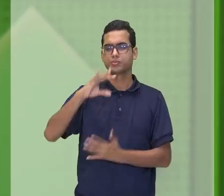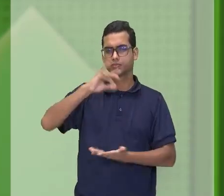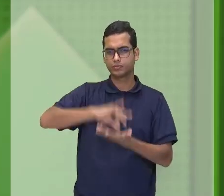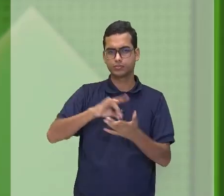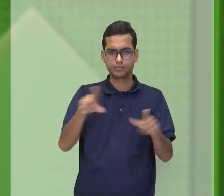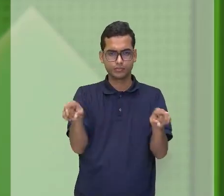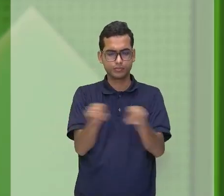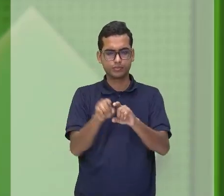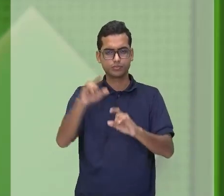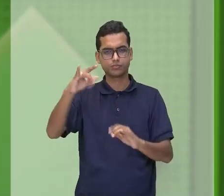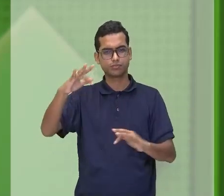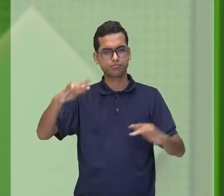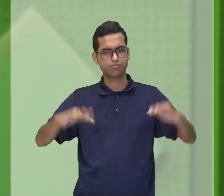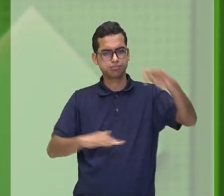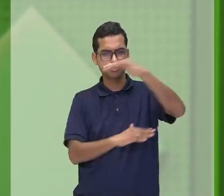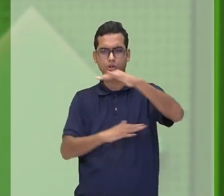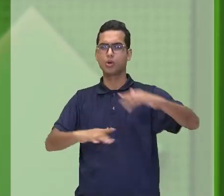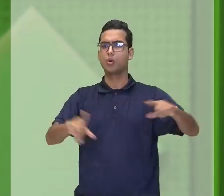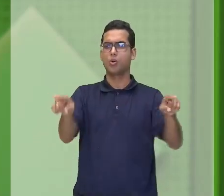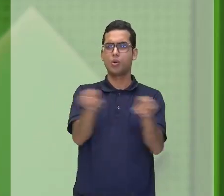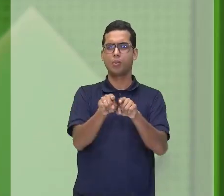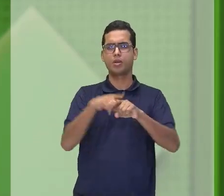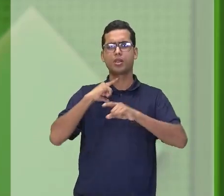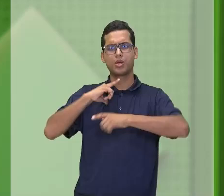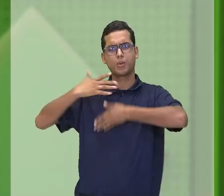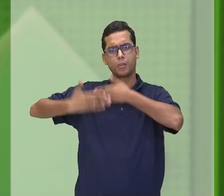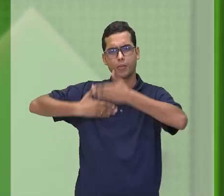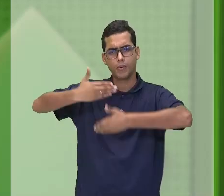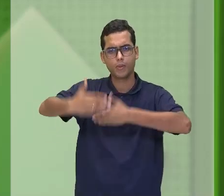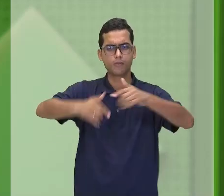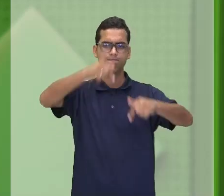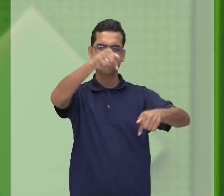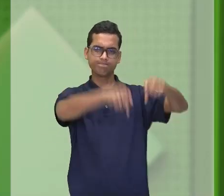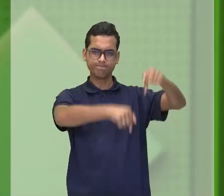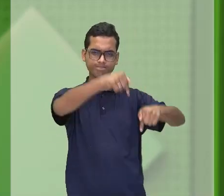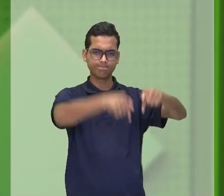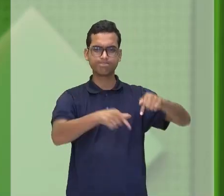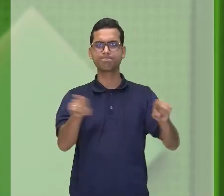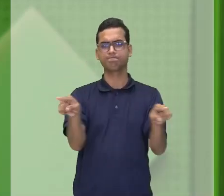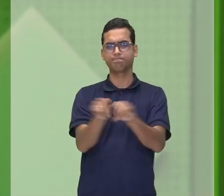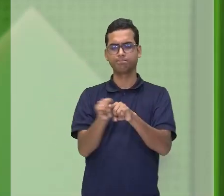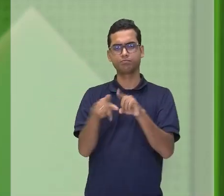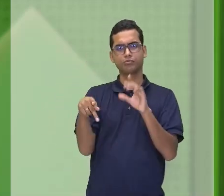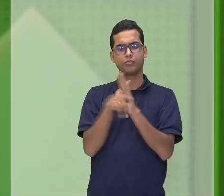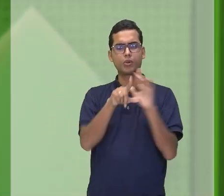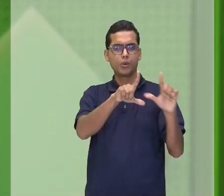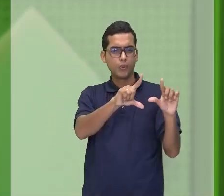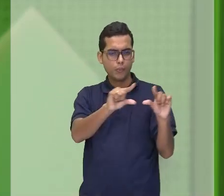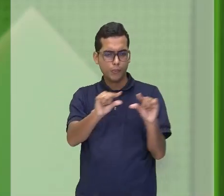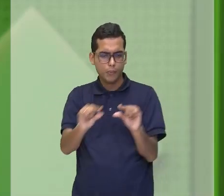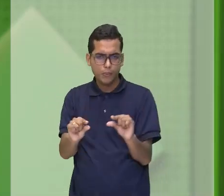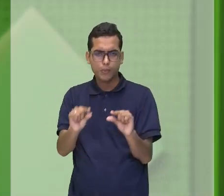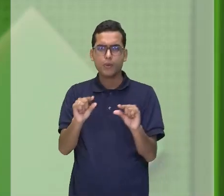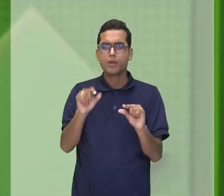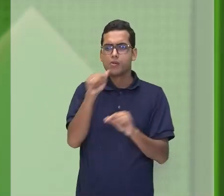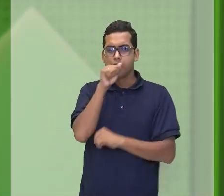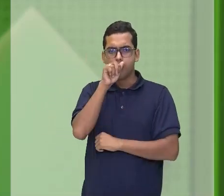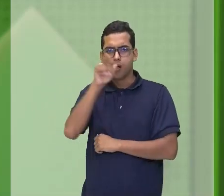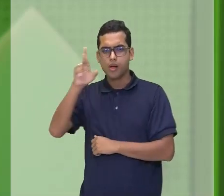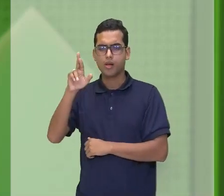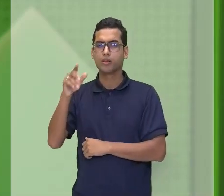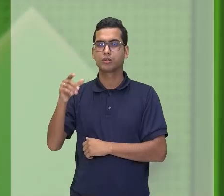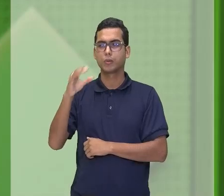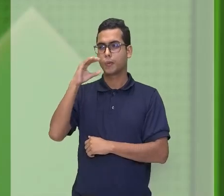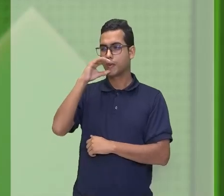utiliza também o quê? Processos químicos, que vai fazer ali o resfriamento, né, do ar, e